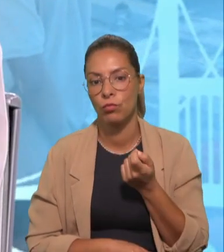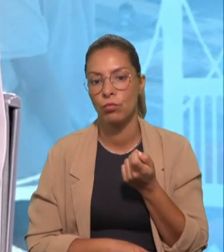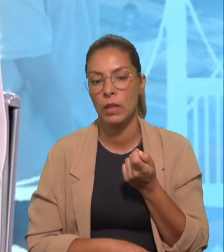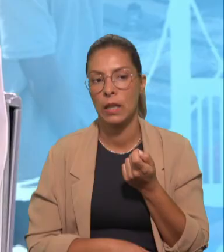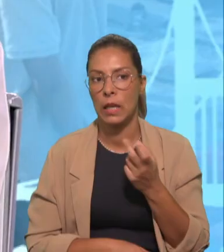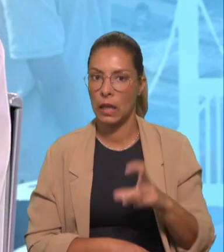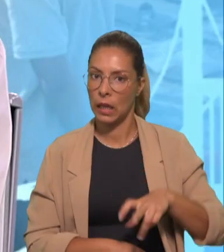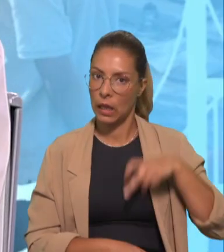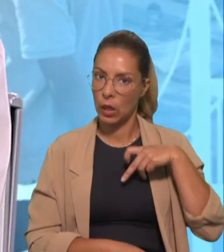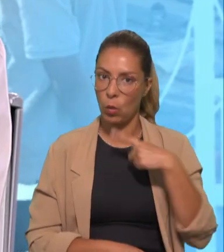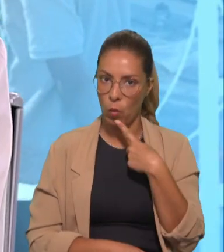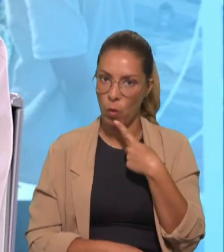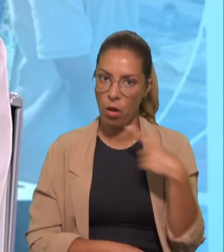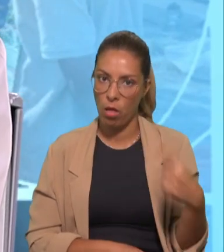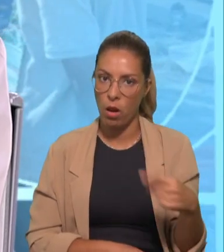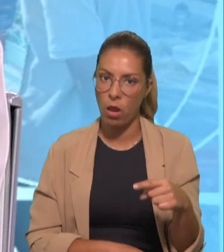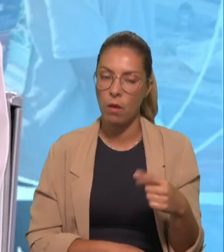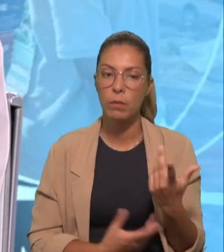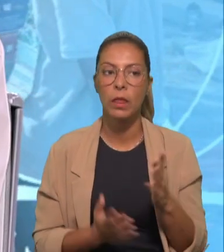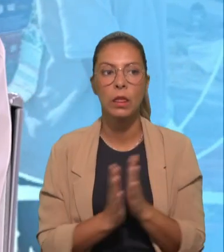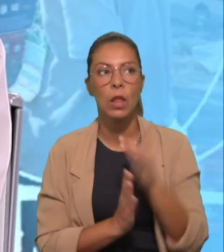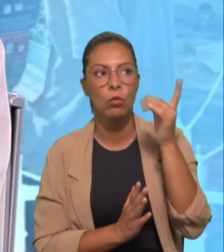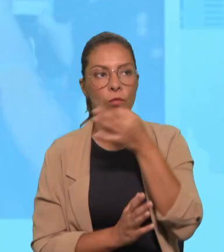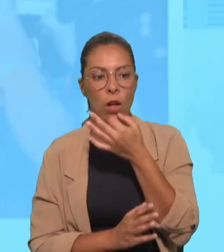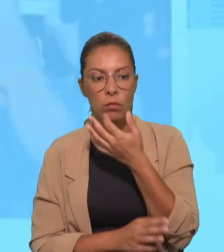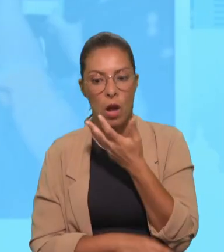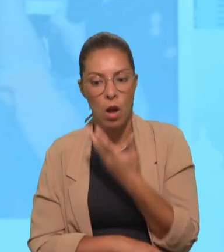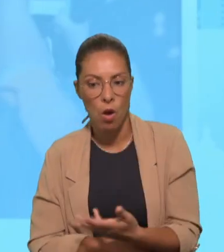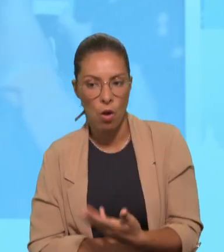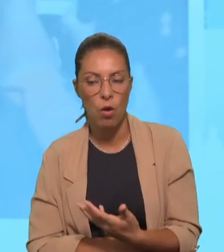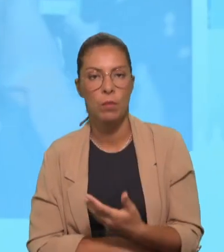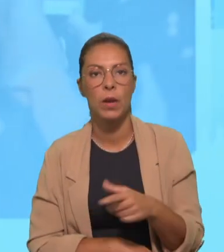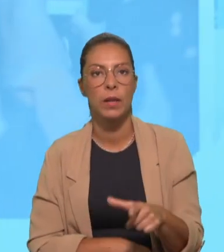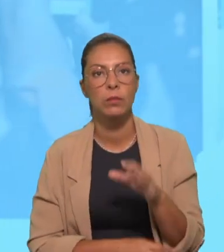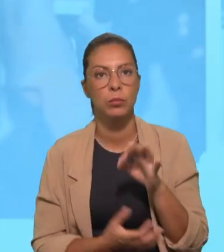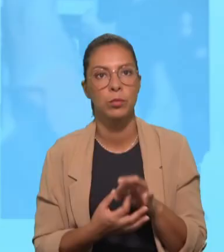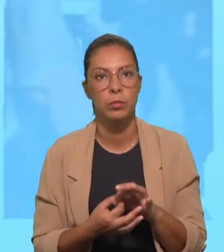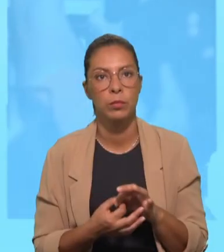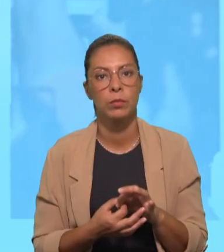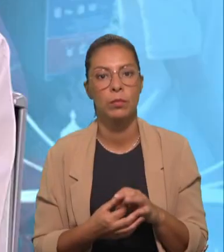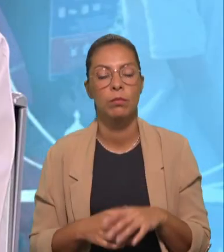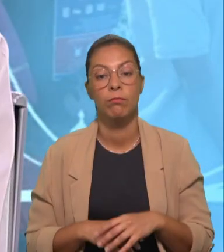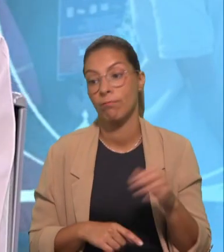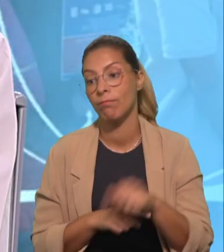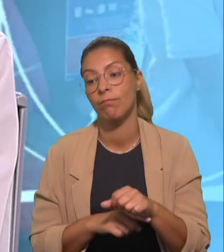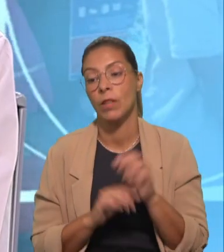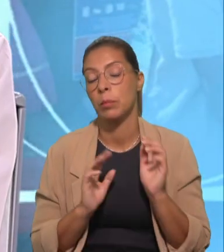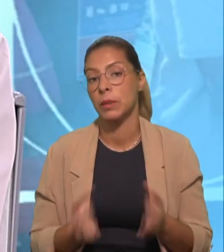enorme de percebermos como Deus fala ao presente. São uma experiência sinodal também, desta Igreja sinodal? Tem de ser, não